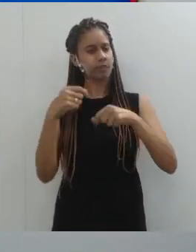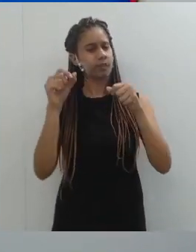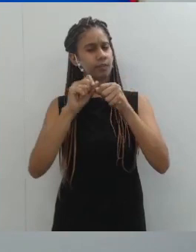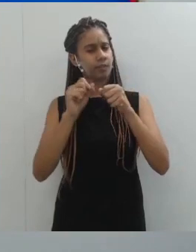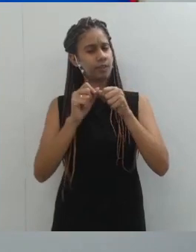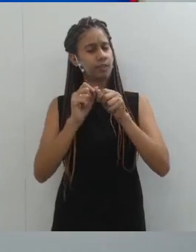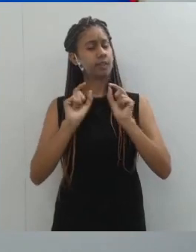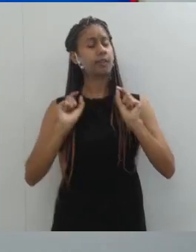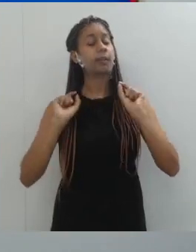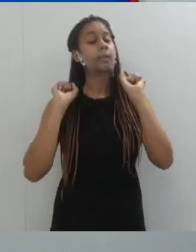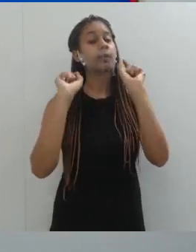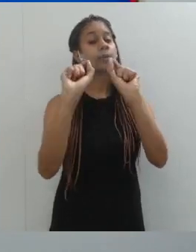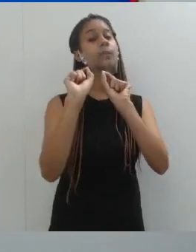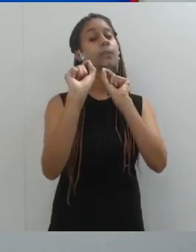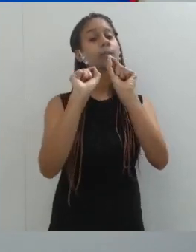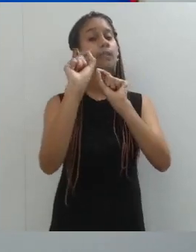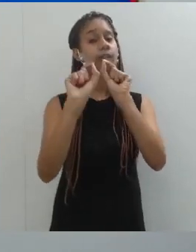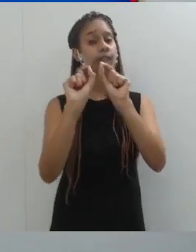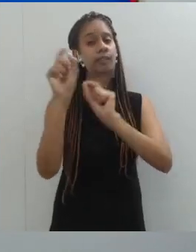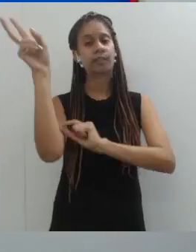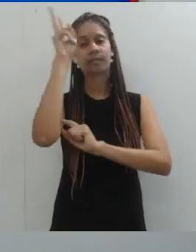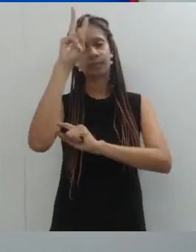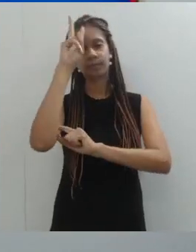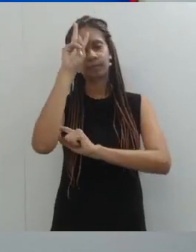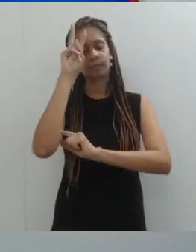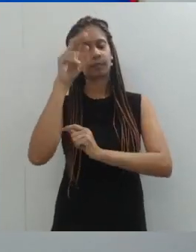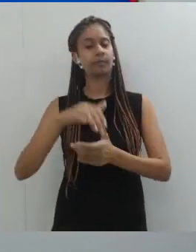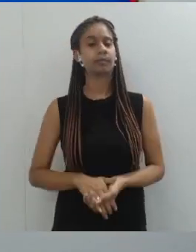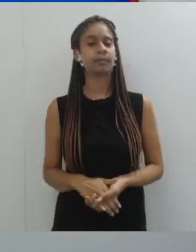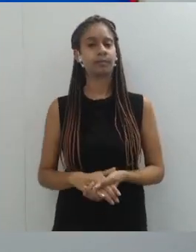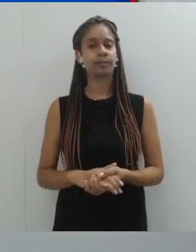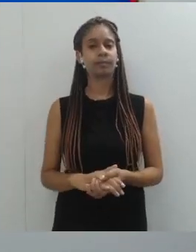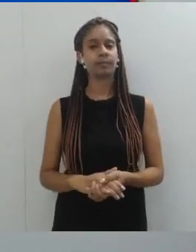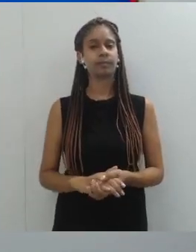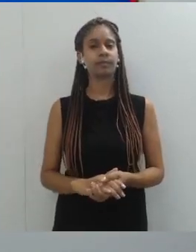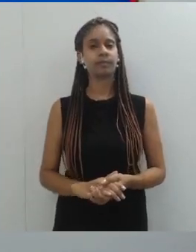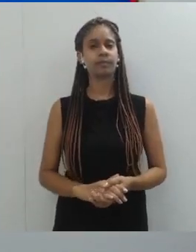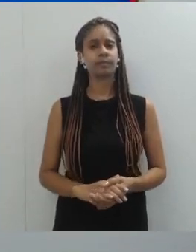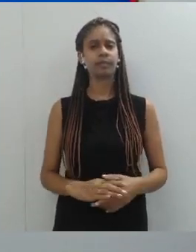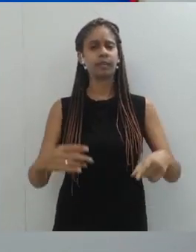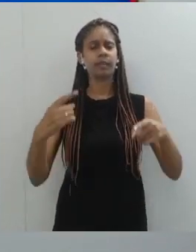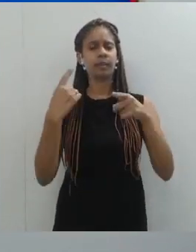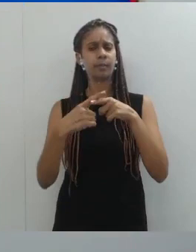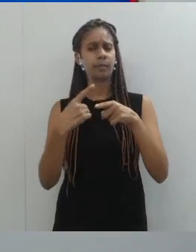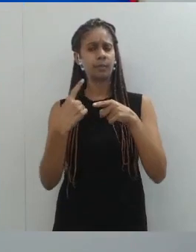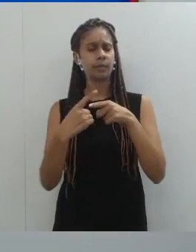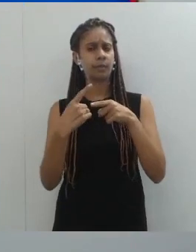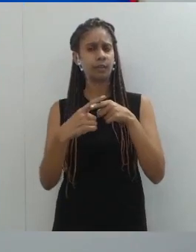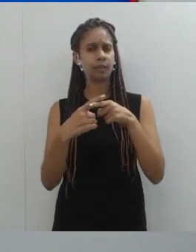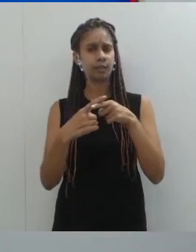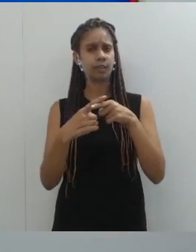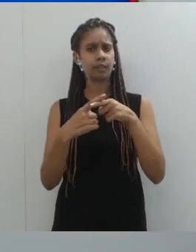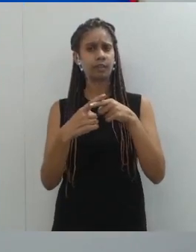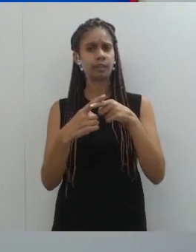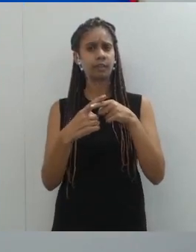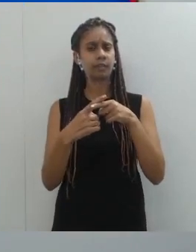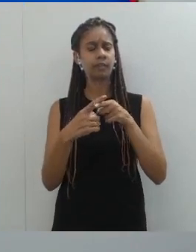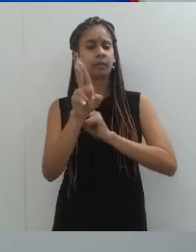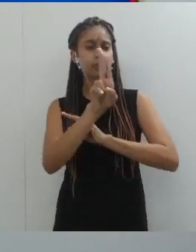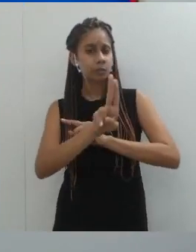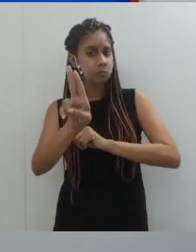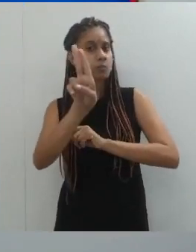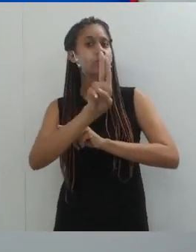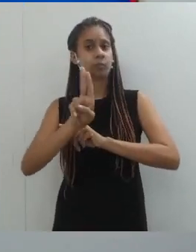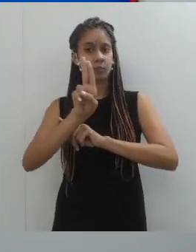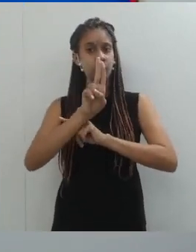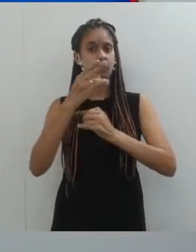é: o que é a história? Para que serve o estudo da história? Essas são